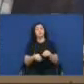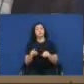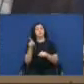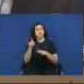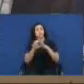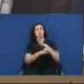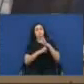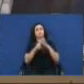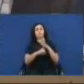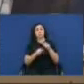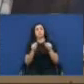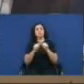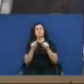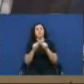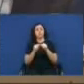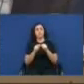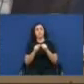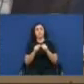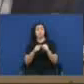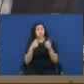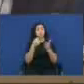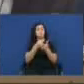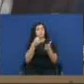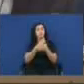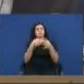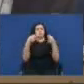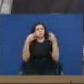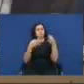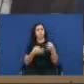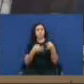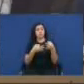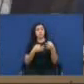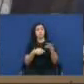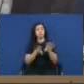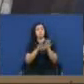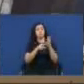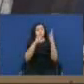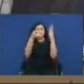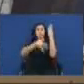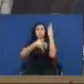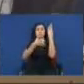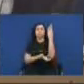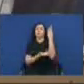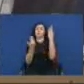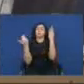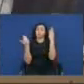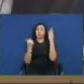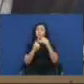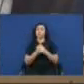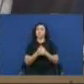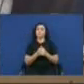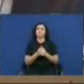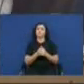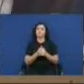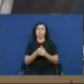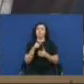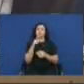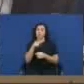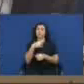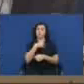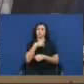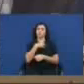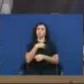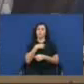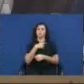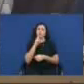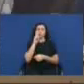essa empresa é obrigada a cortar e a colher os galhos cortados. Pelo menos,